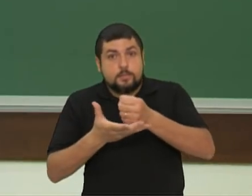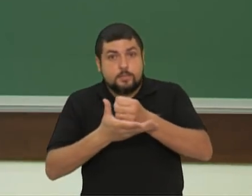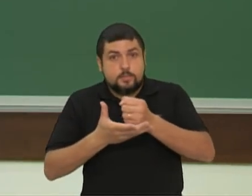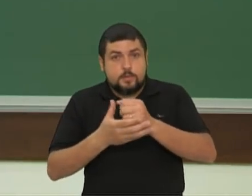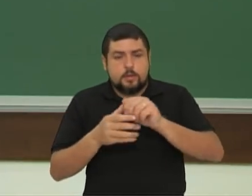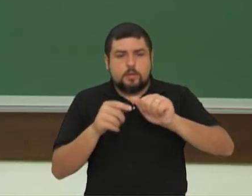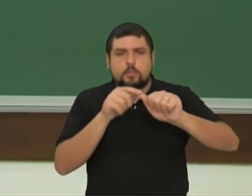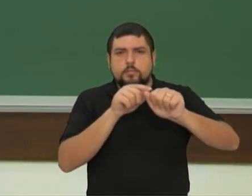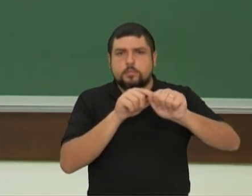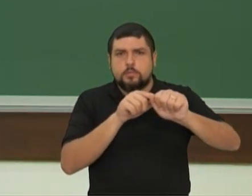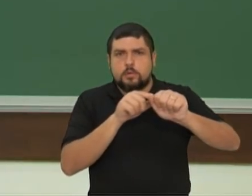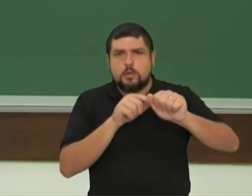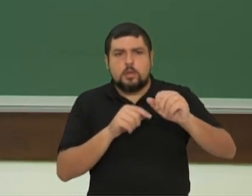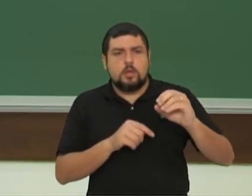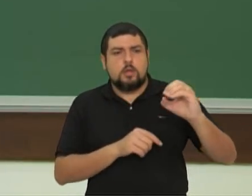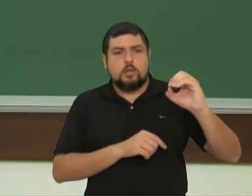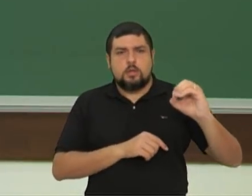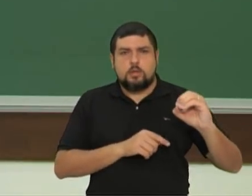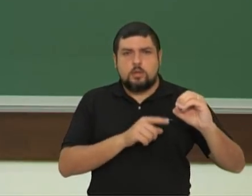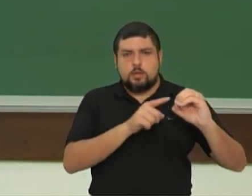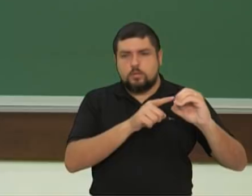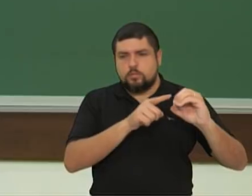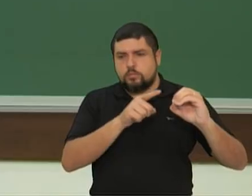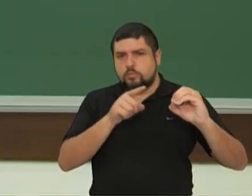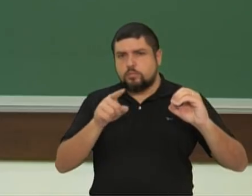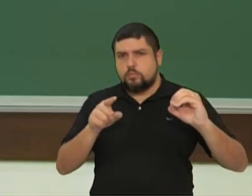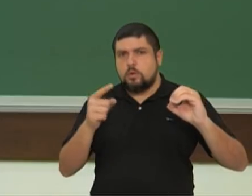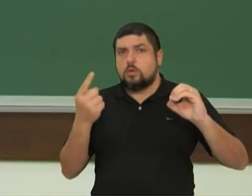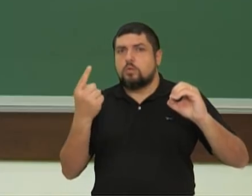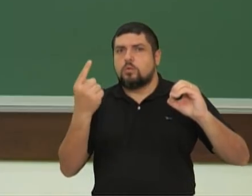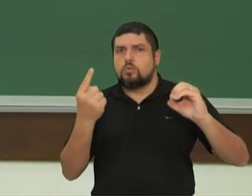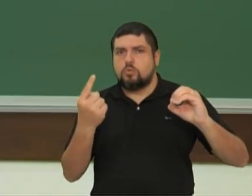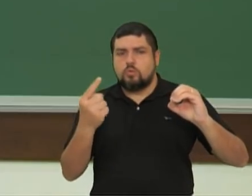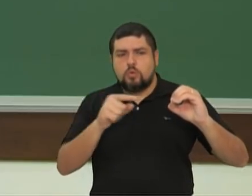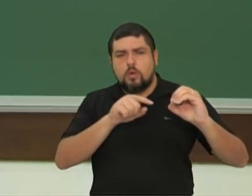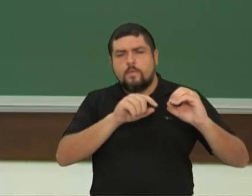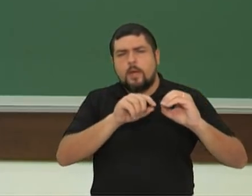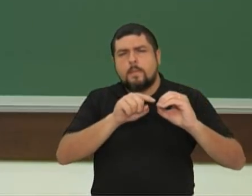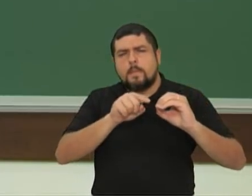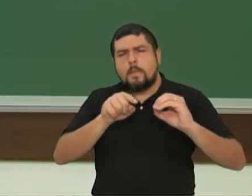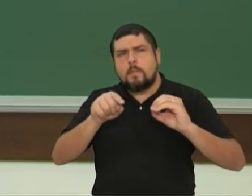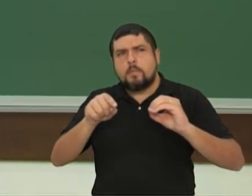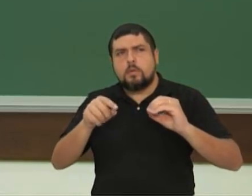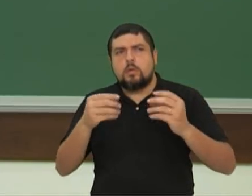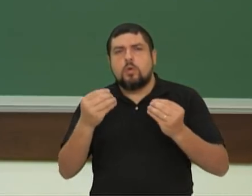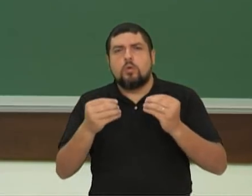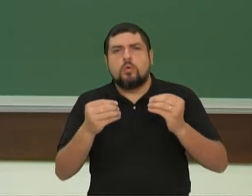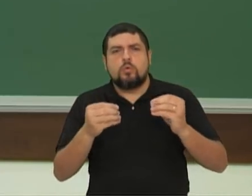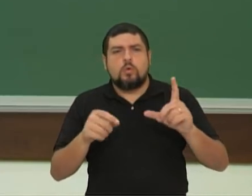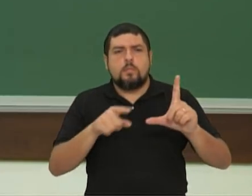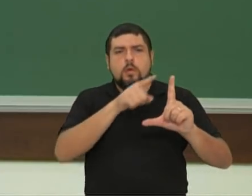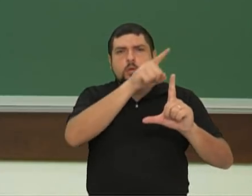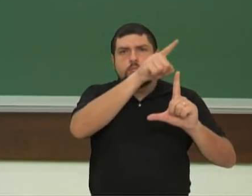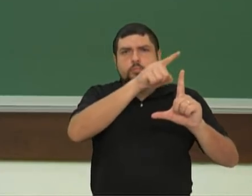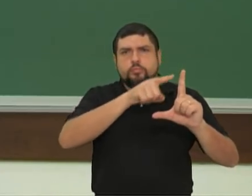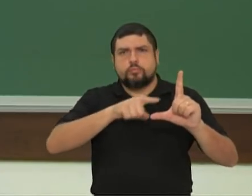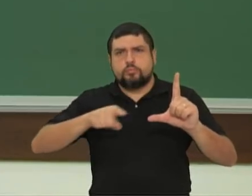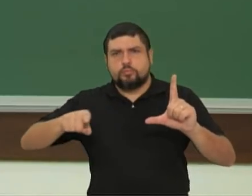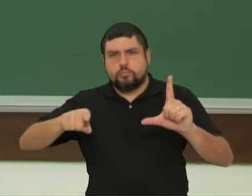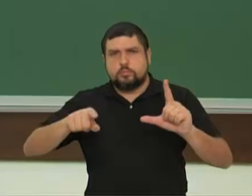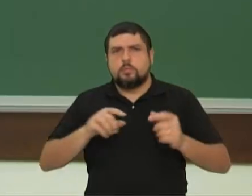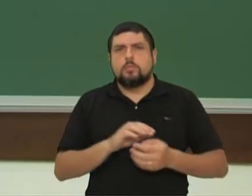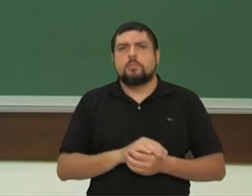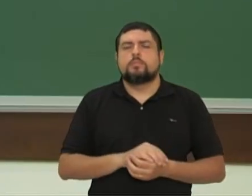for um valor entre 0 e 1, nós vamos ter um gráfico decrescente. Você já experimentou pegar um valor